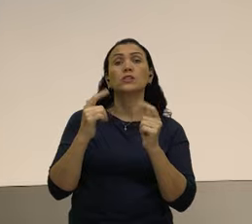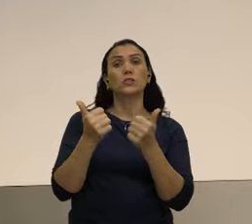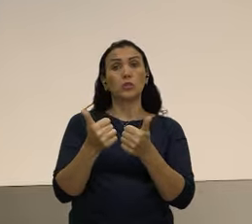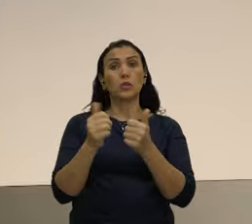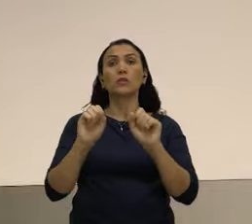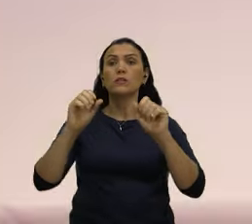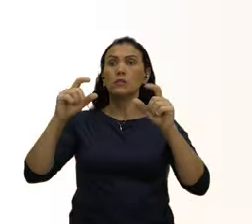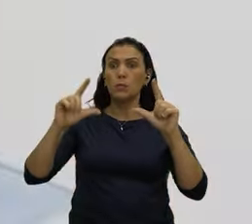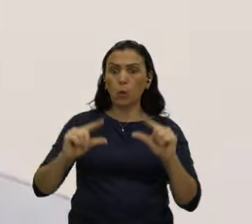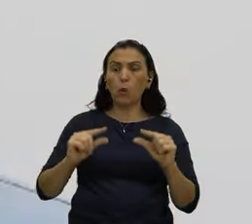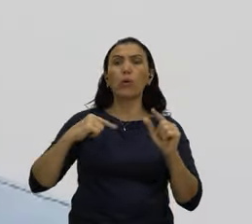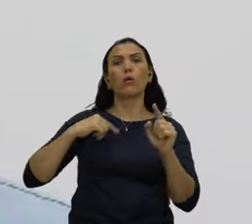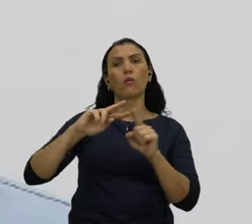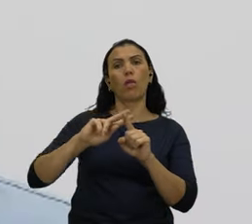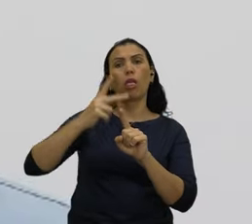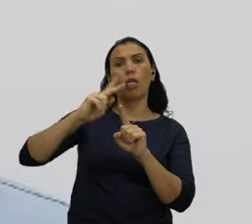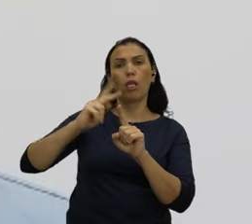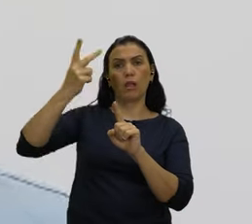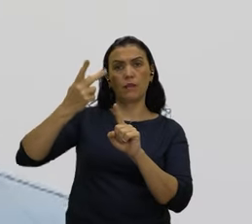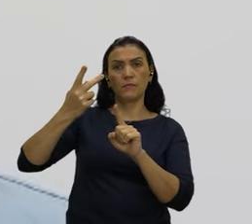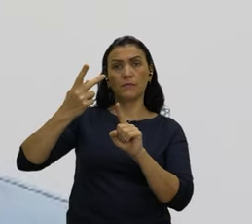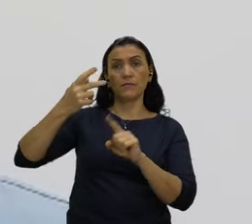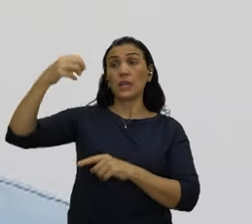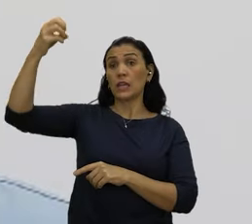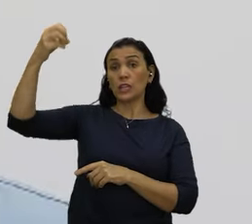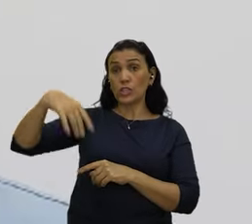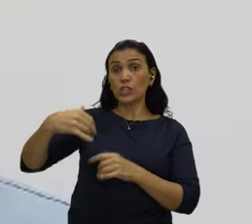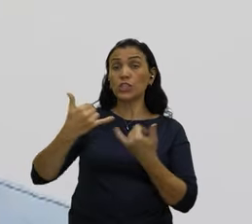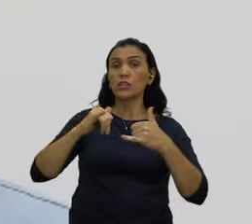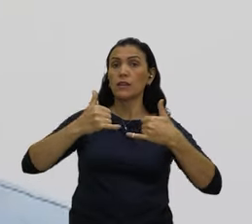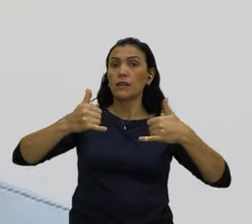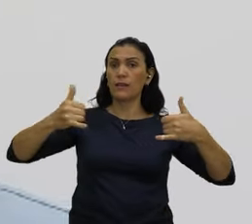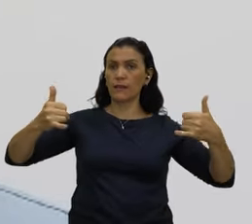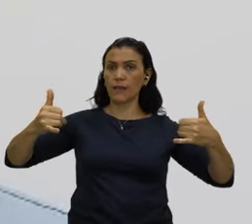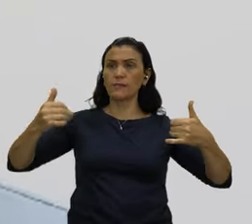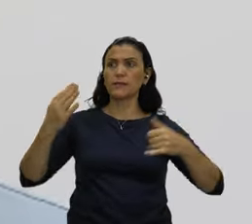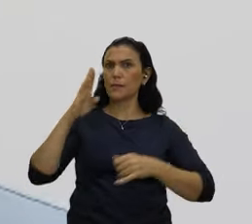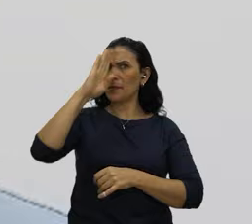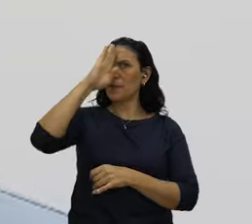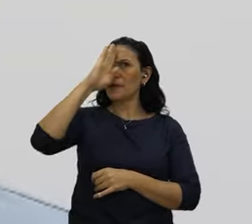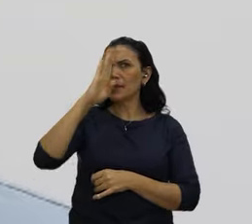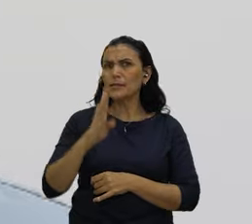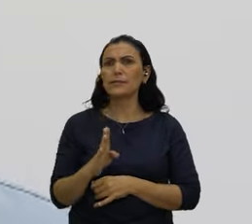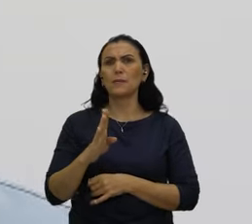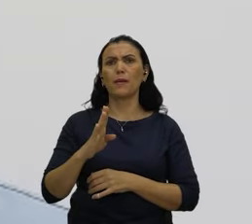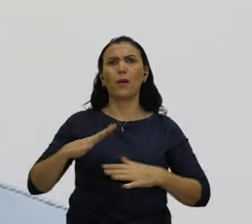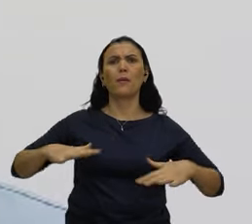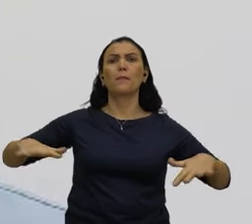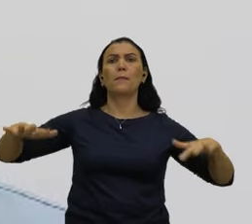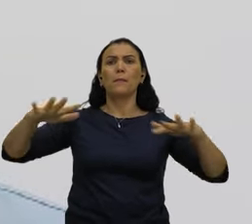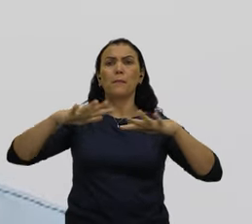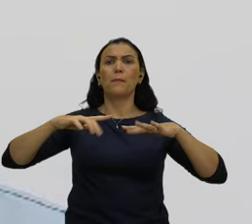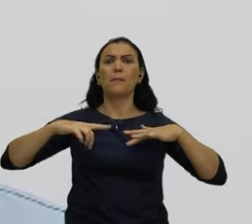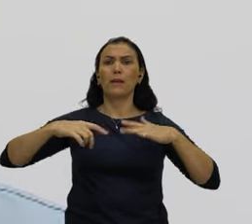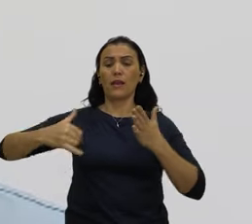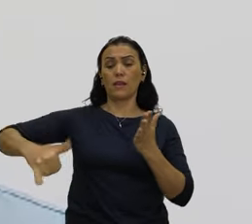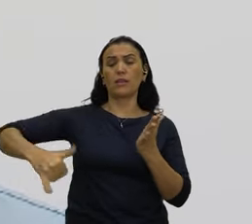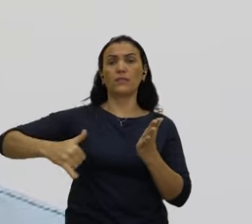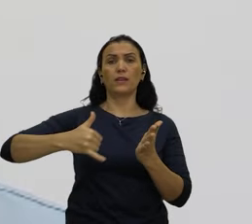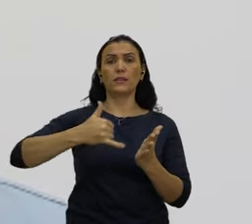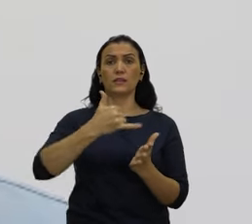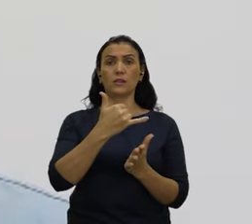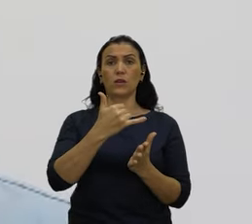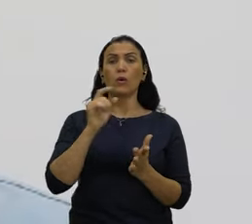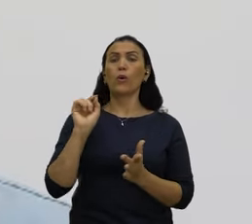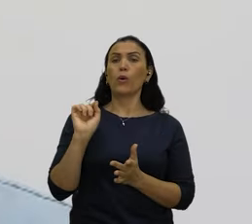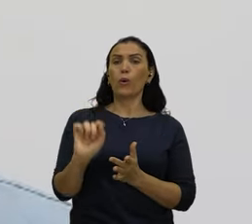tarifas poderiam subir. Considerando que a energia elétrica é um dos principais insumos para a composição do índice